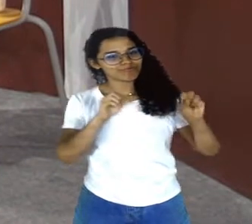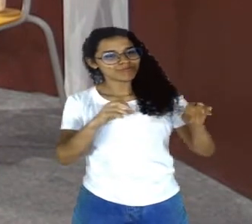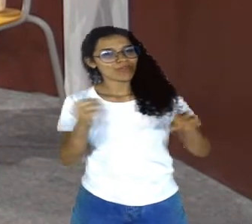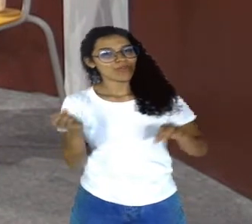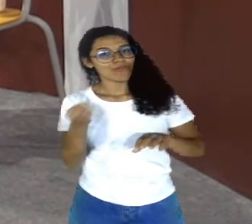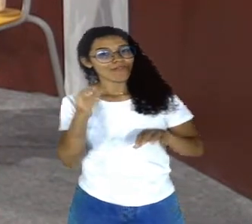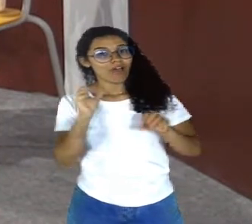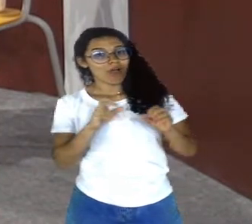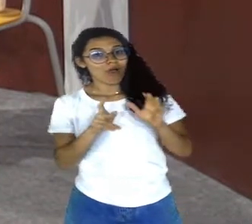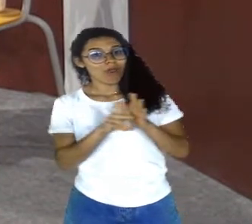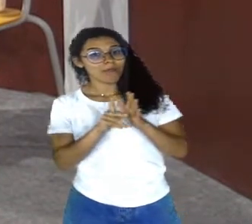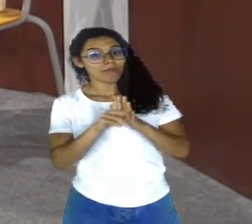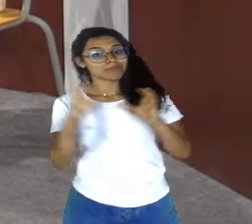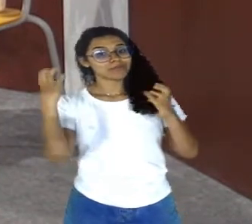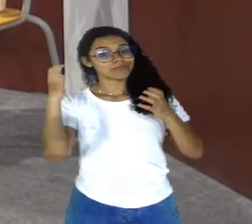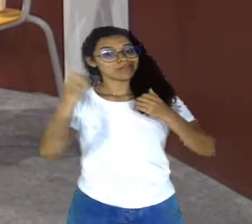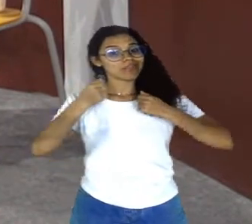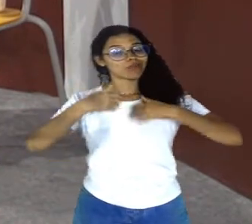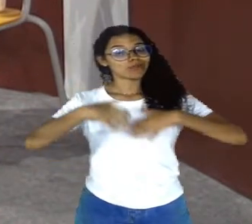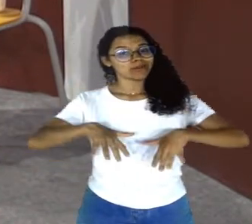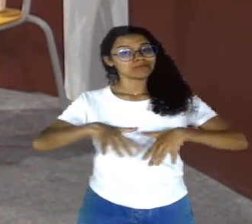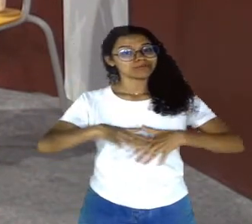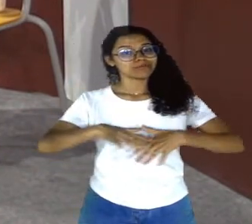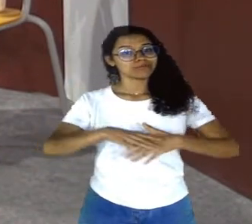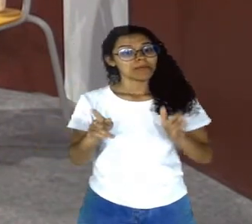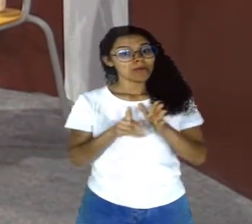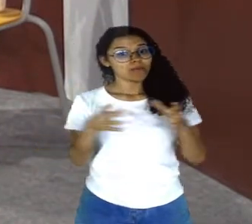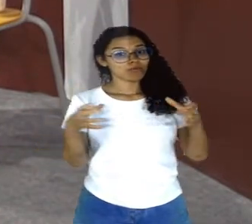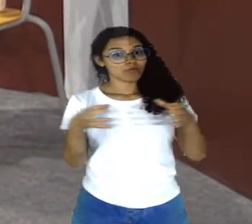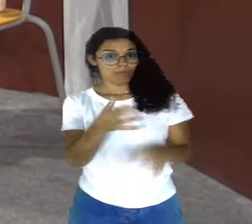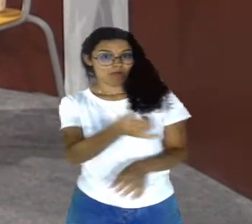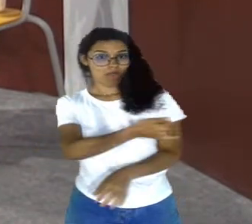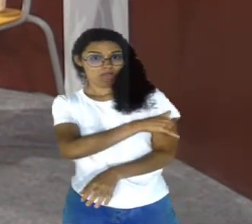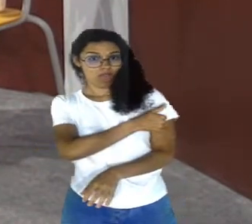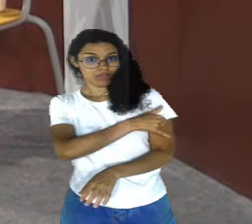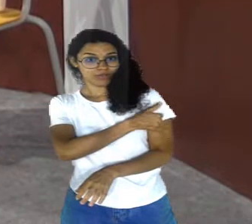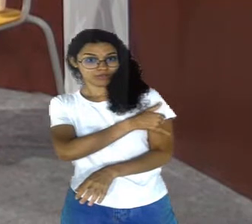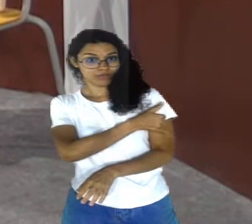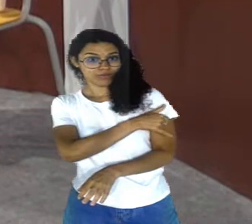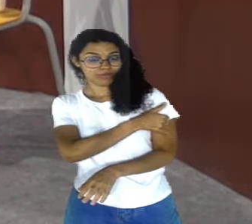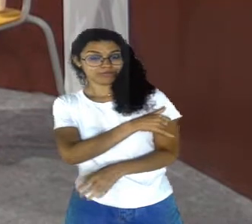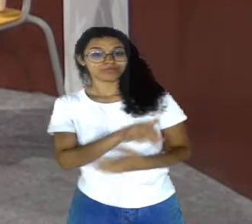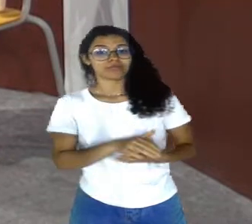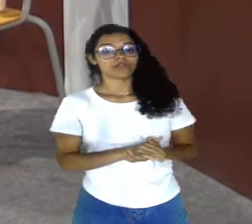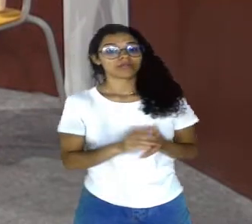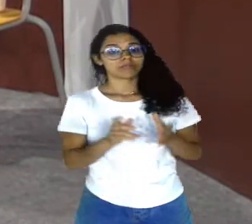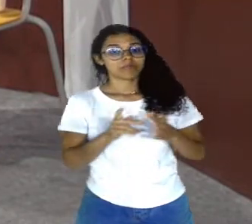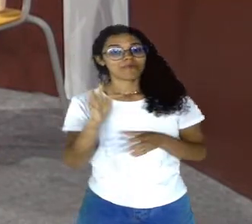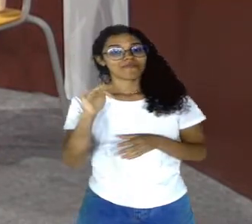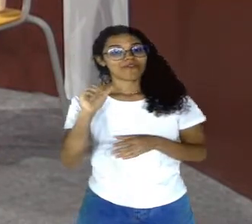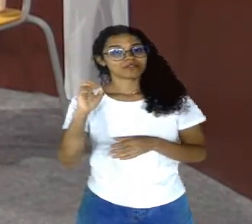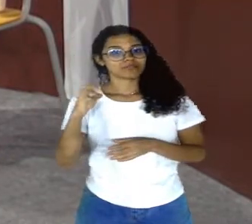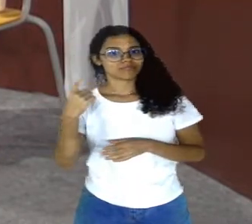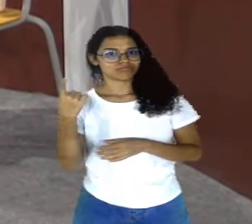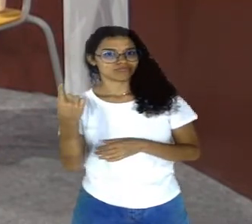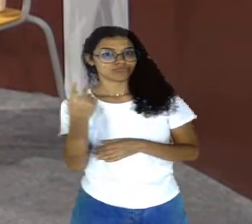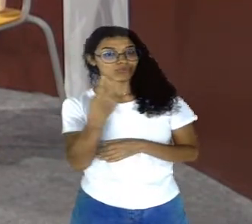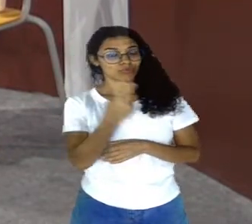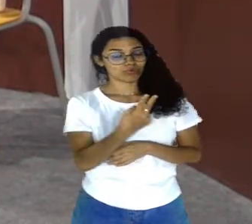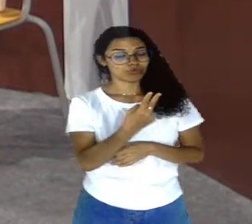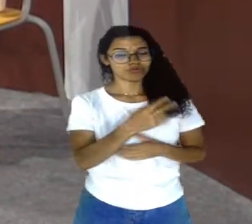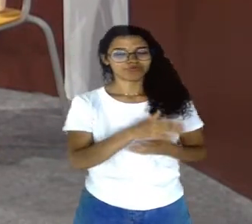aula de Ciências da Natureza para a EJA, Educação de Jovens e Adultos, precisamente fase 1 e fase